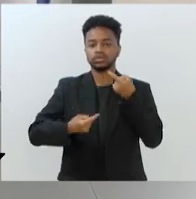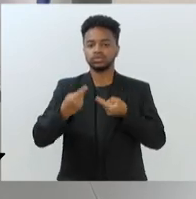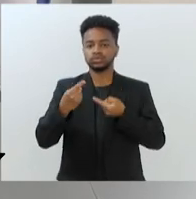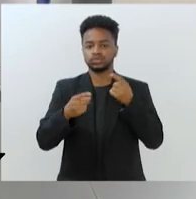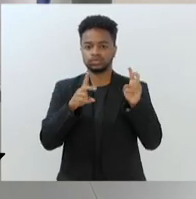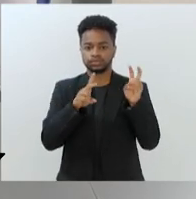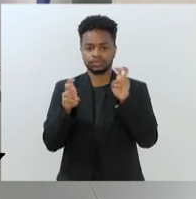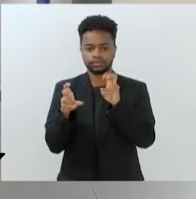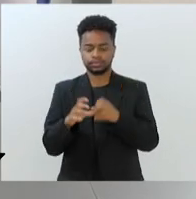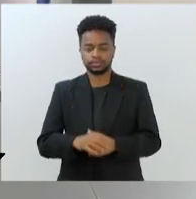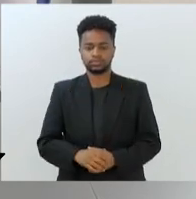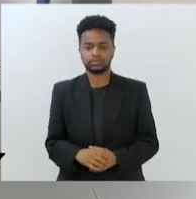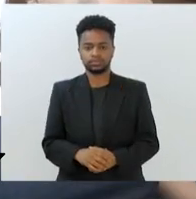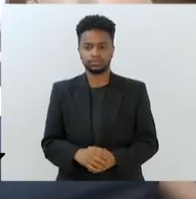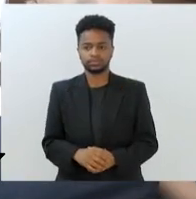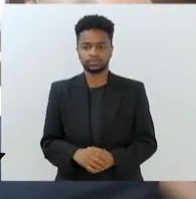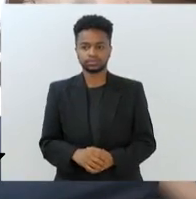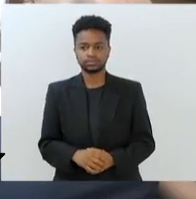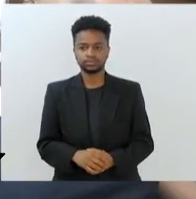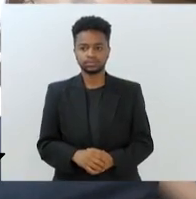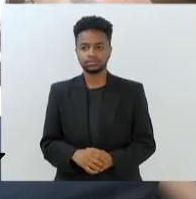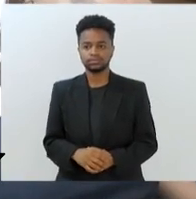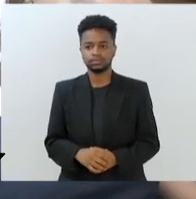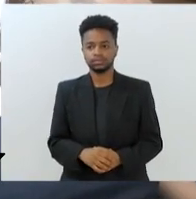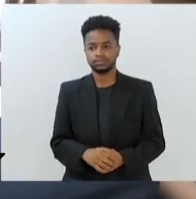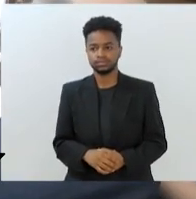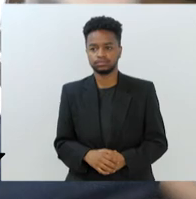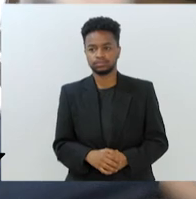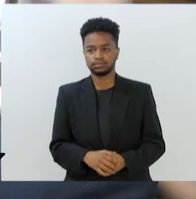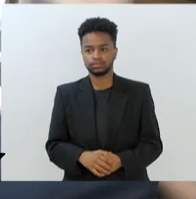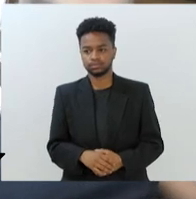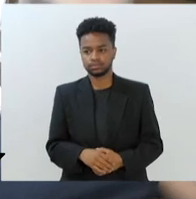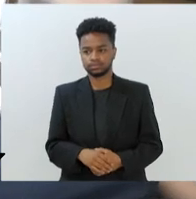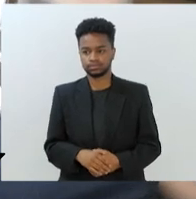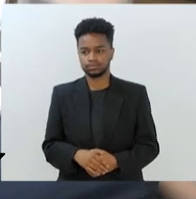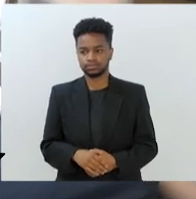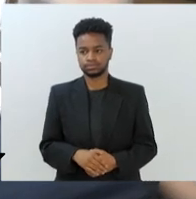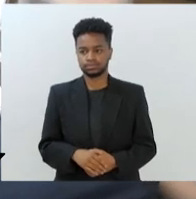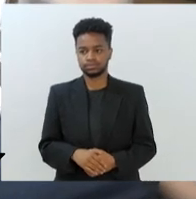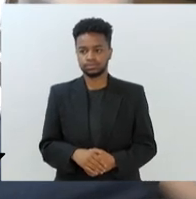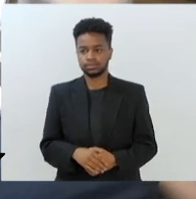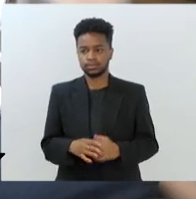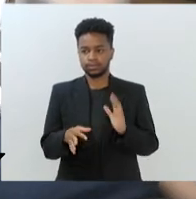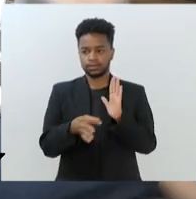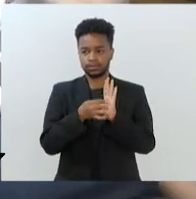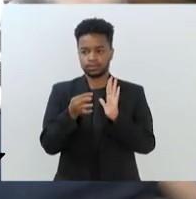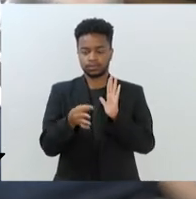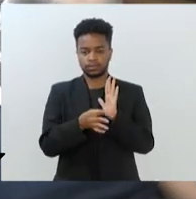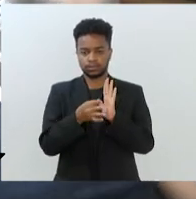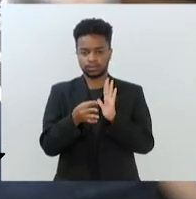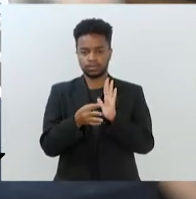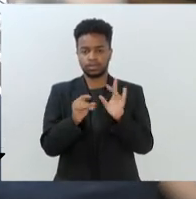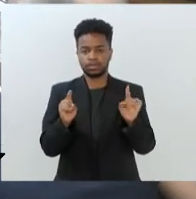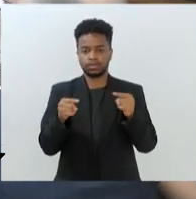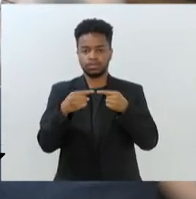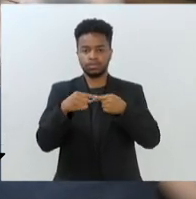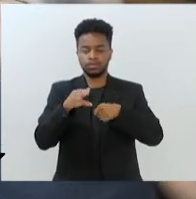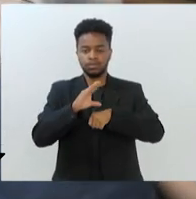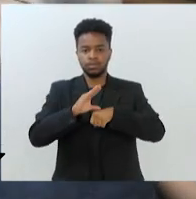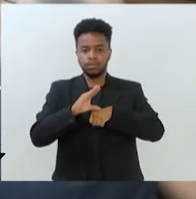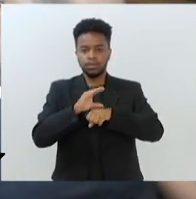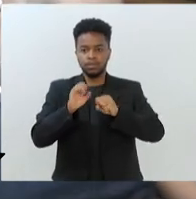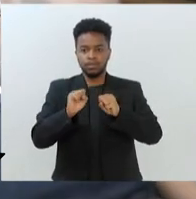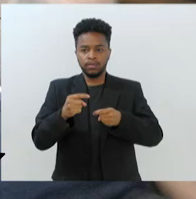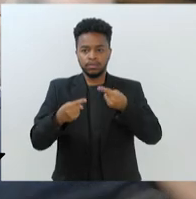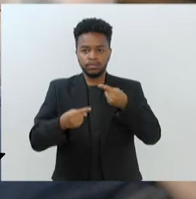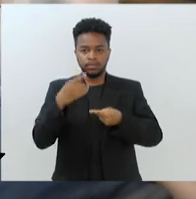matéria. Deputado Cozolino, parecer. Só para o deputado. Parecer seria pela constitucionalidade. Em discussão, para discutir,